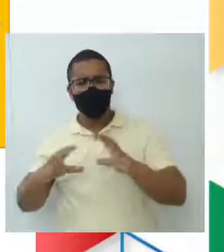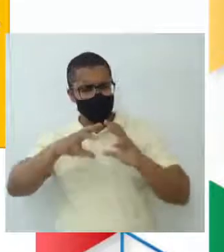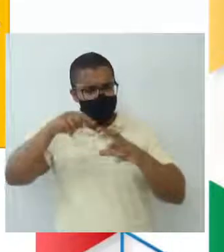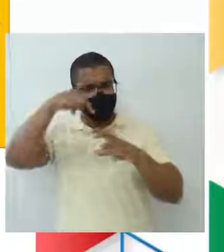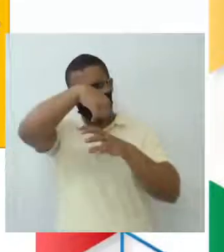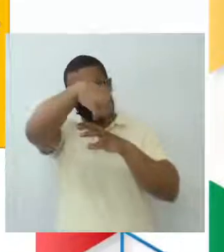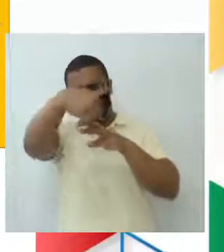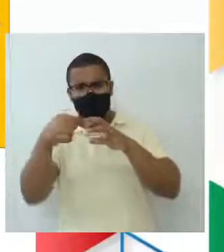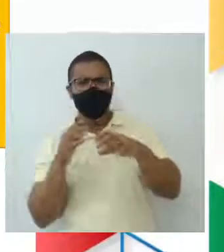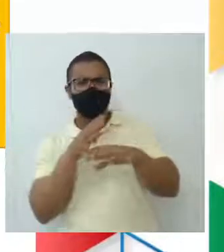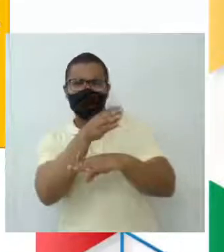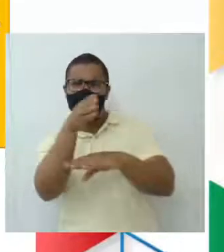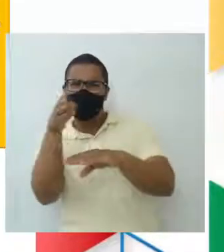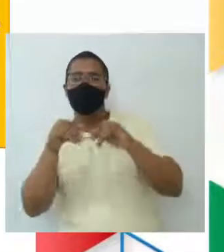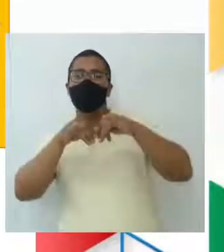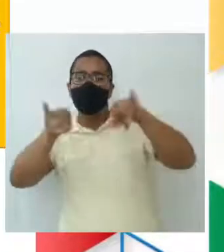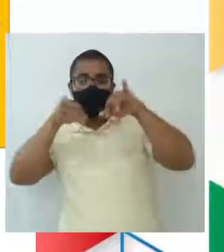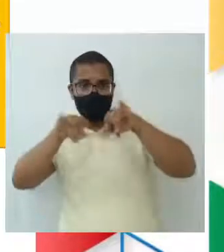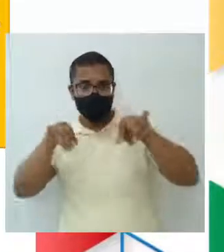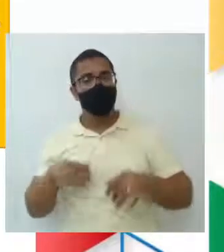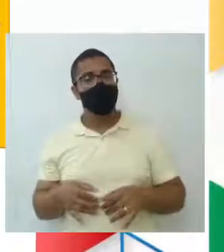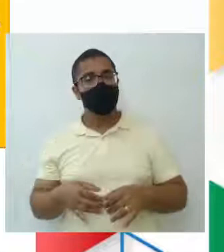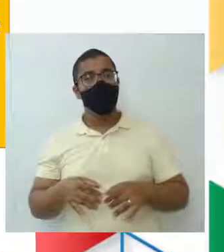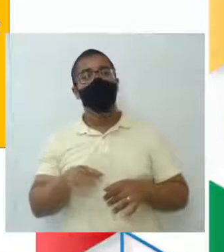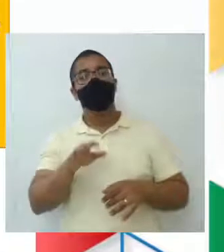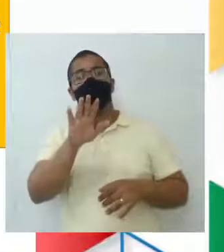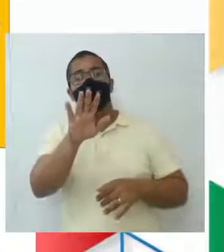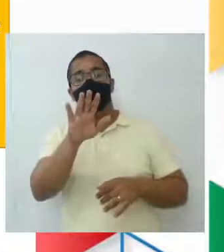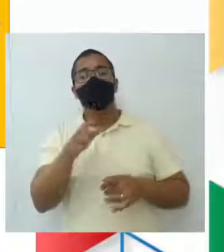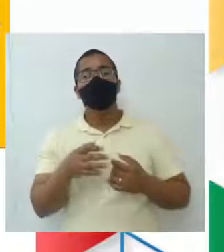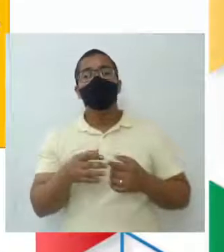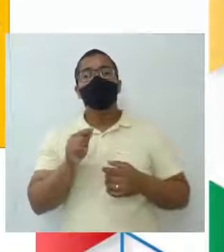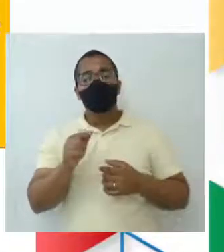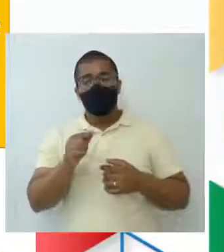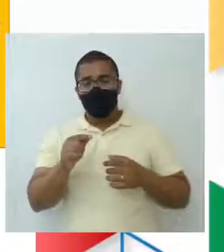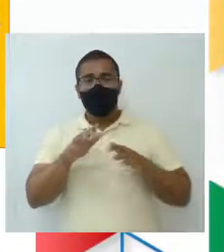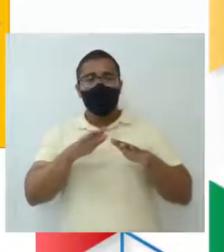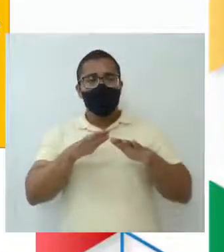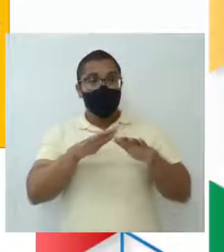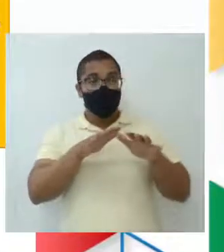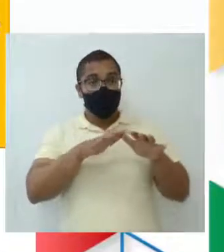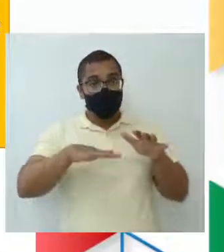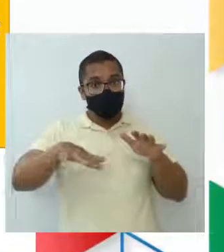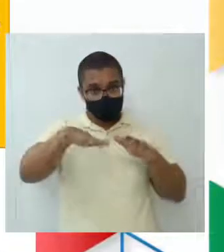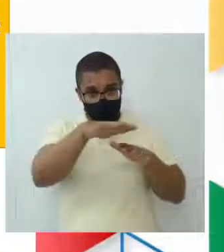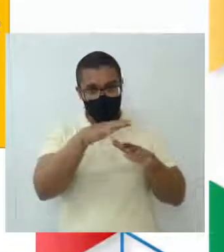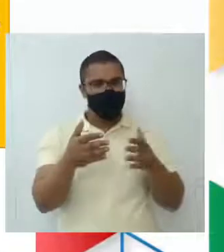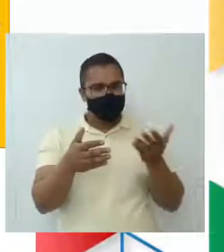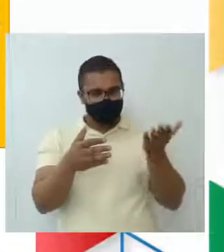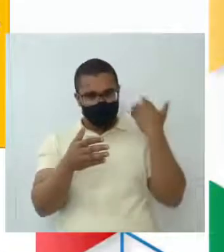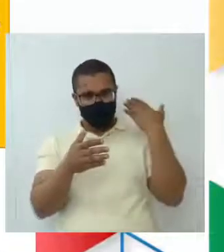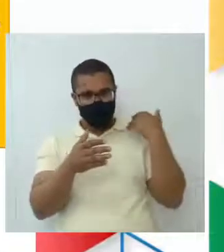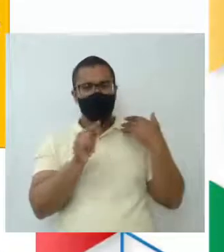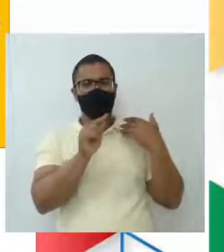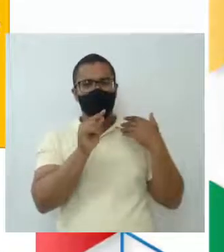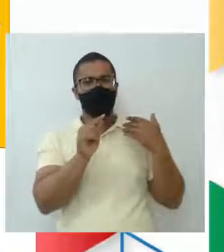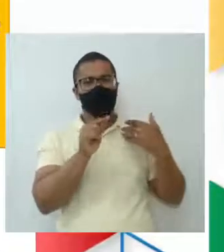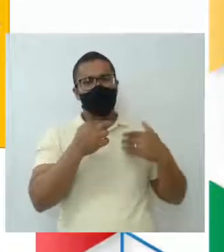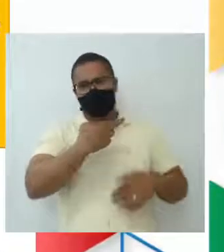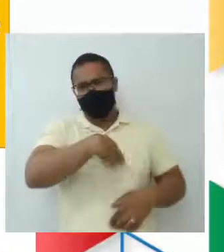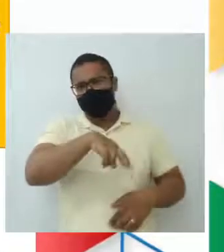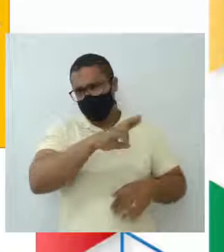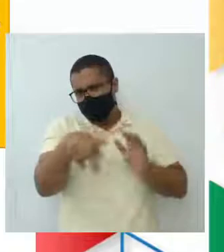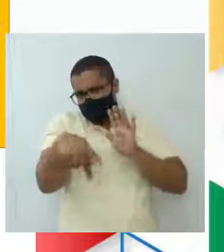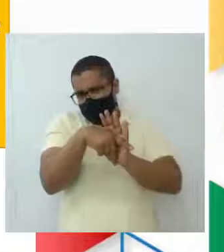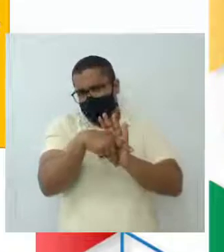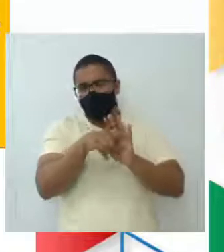a pregar, quando os religiosos de seu tempo costumavam fixar-se em mosteiros e com sua crença de